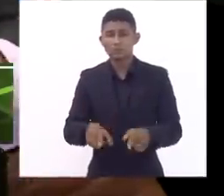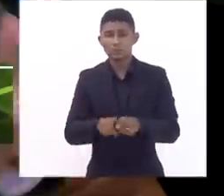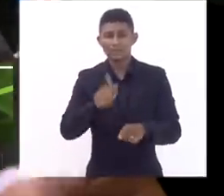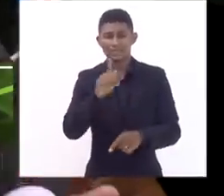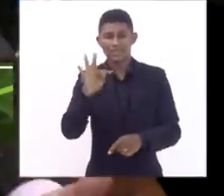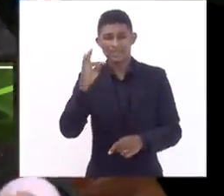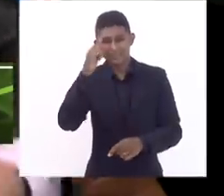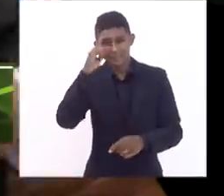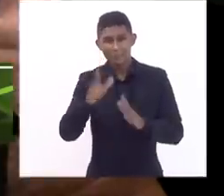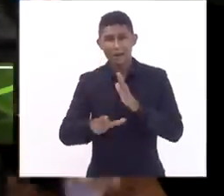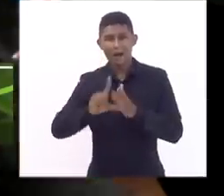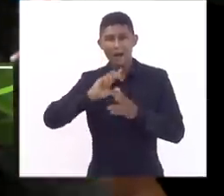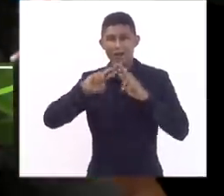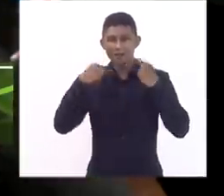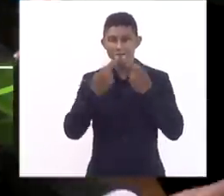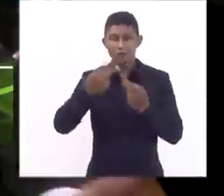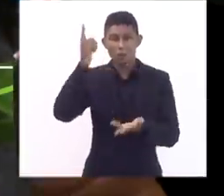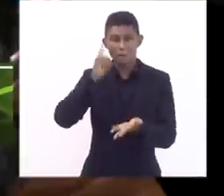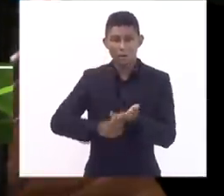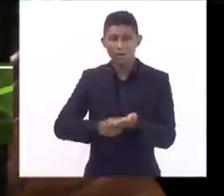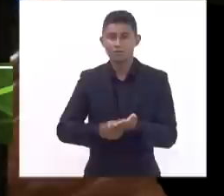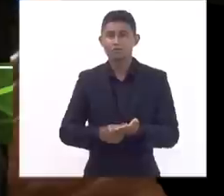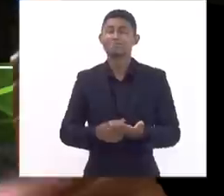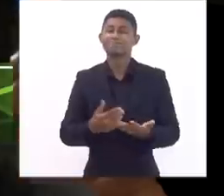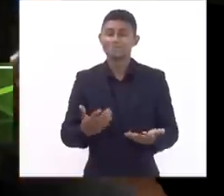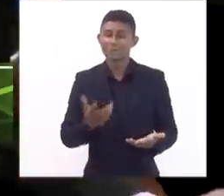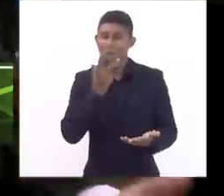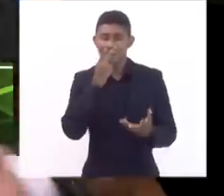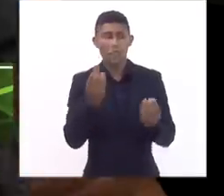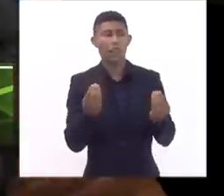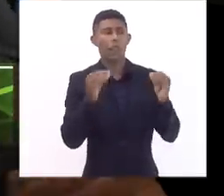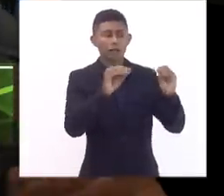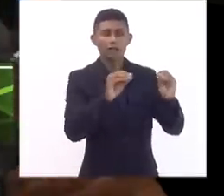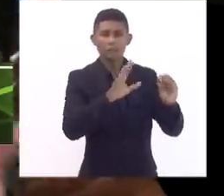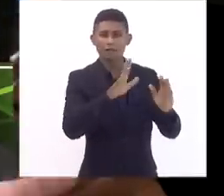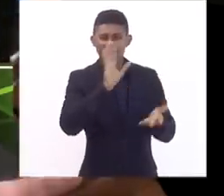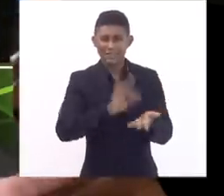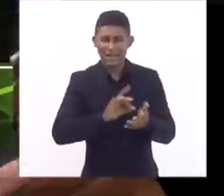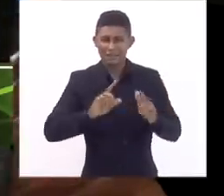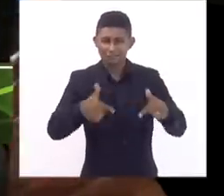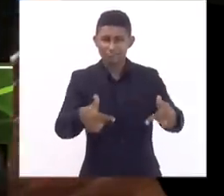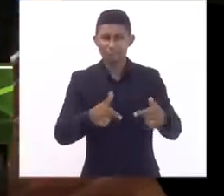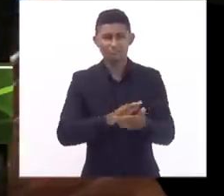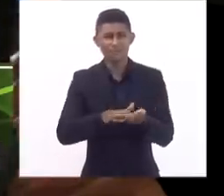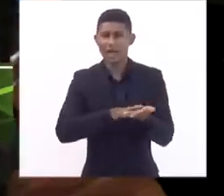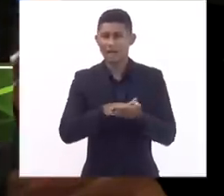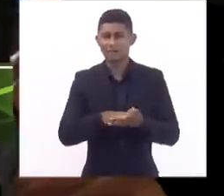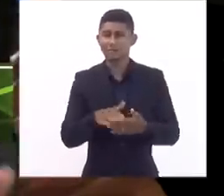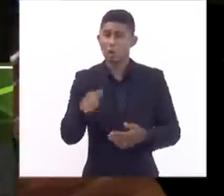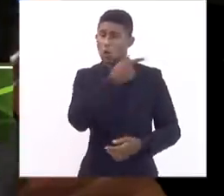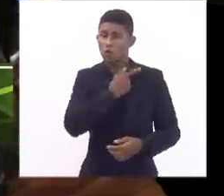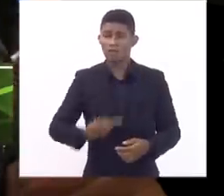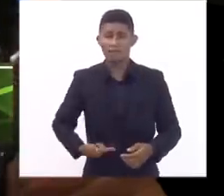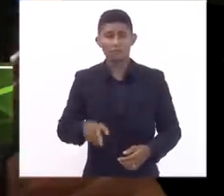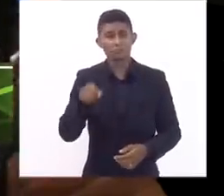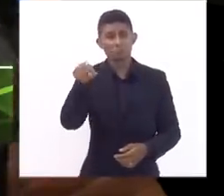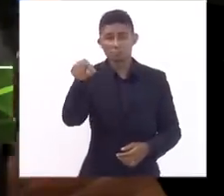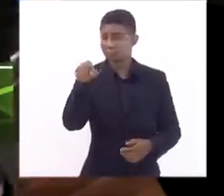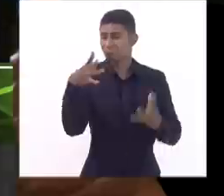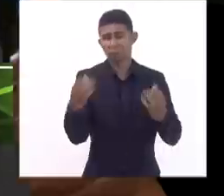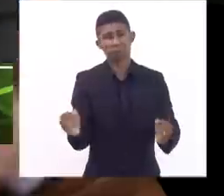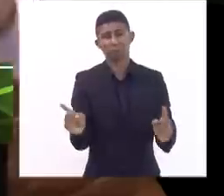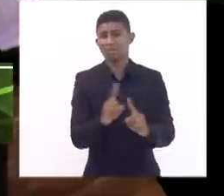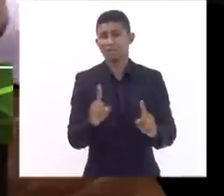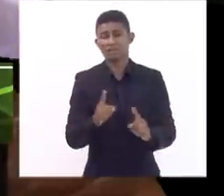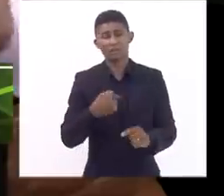combinamos naquela reunião se instalou, mas nunca aconteceu. Então, pelo visto, o governo vai manter a sua posição. Eu quero lamentar que é um projeto que